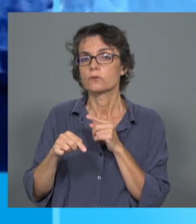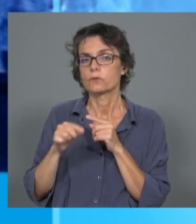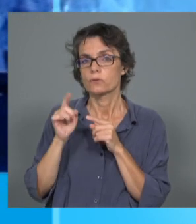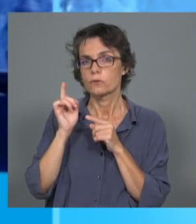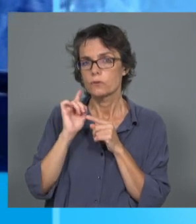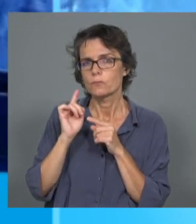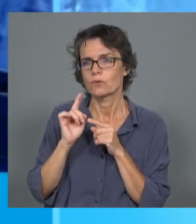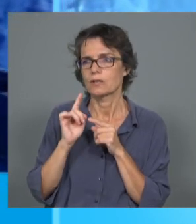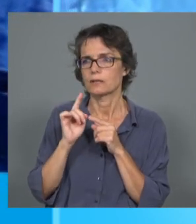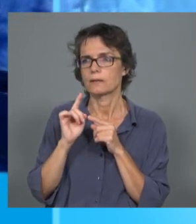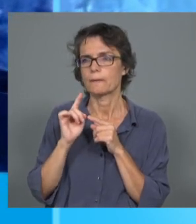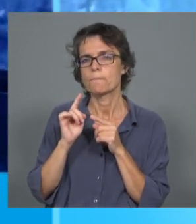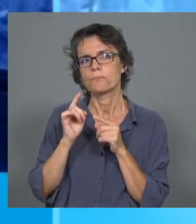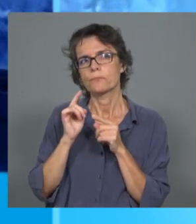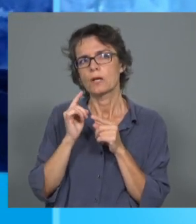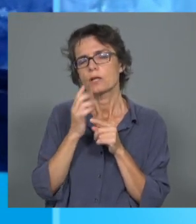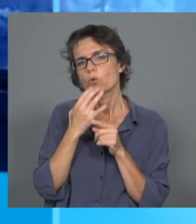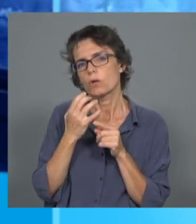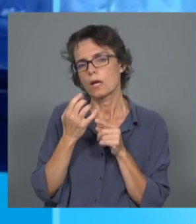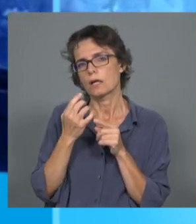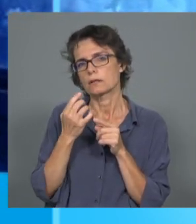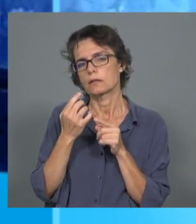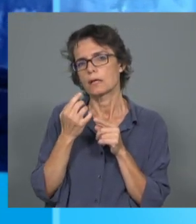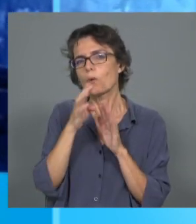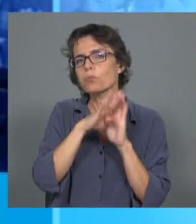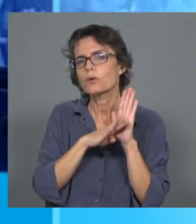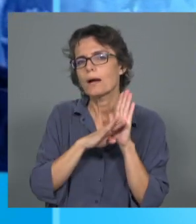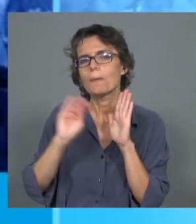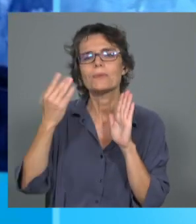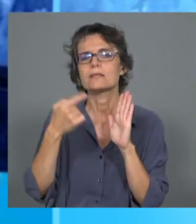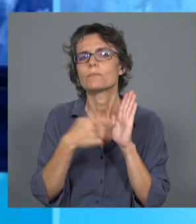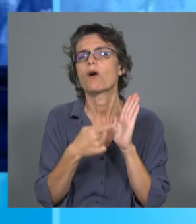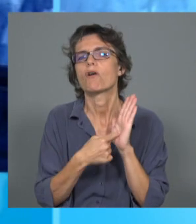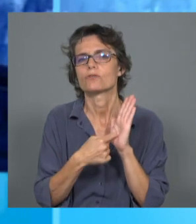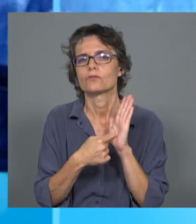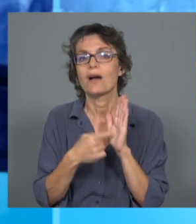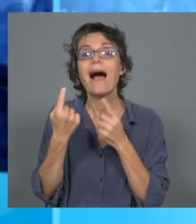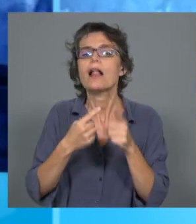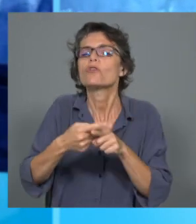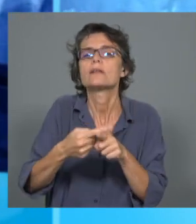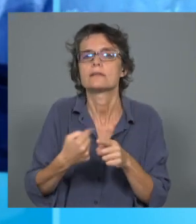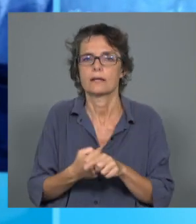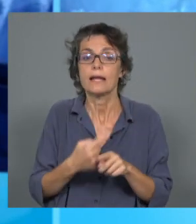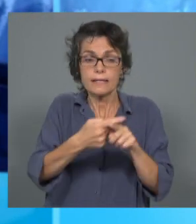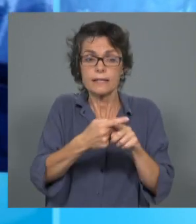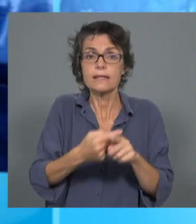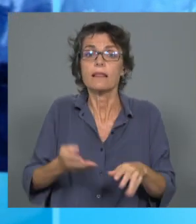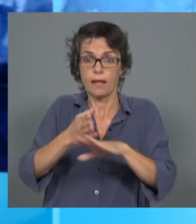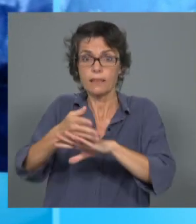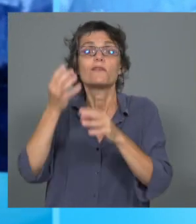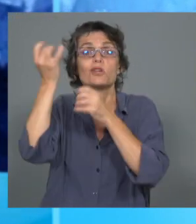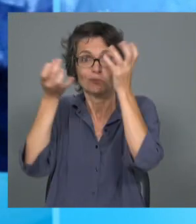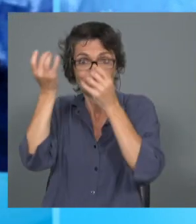que ir entreter. Não, temos que ser interessantes. Se o interessante passa por um momento de entretenimento qualquer, por que